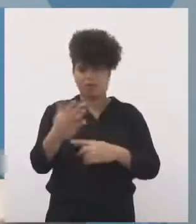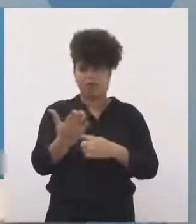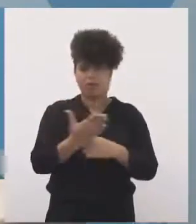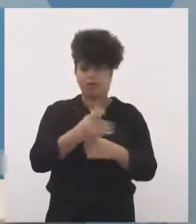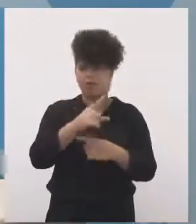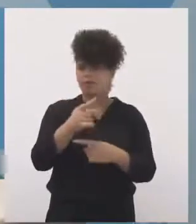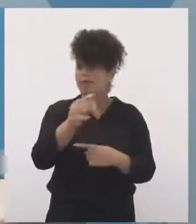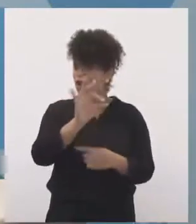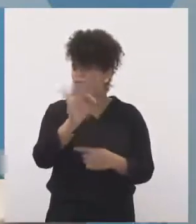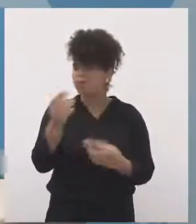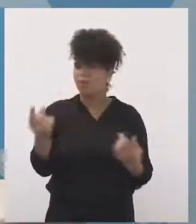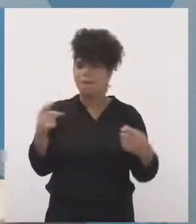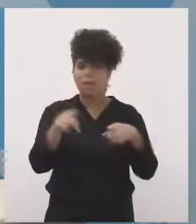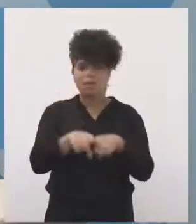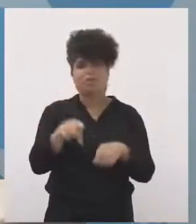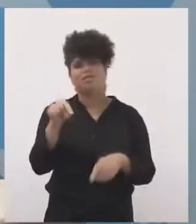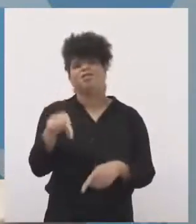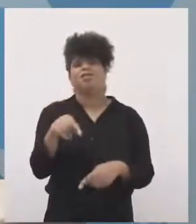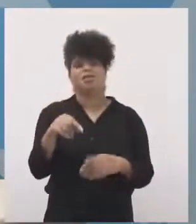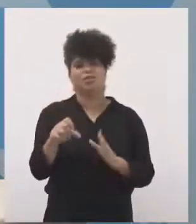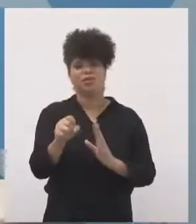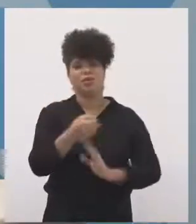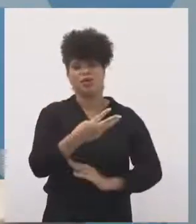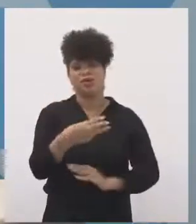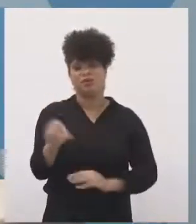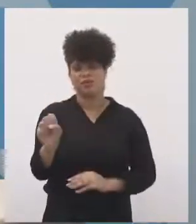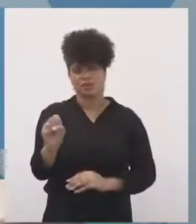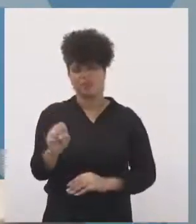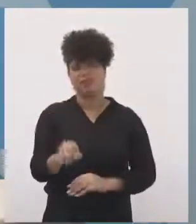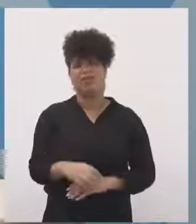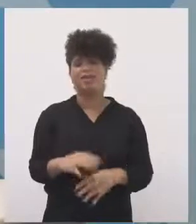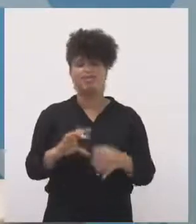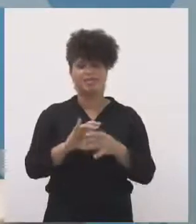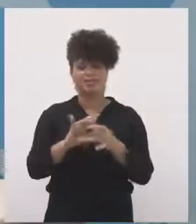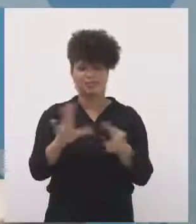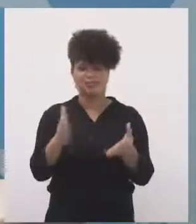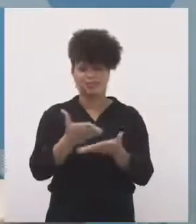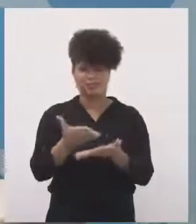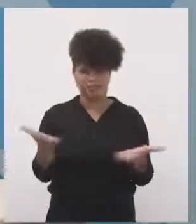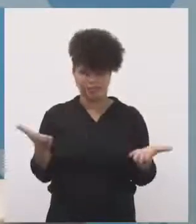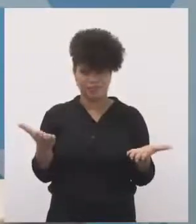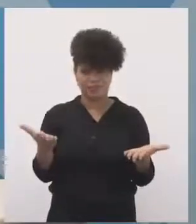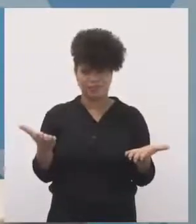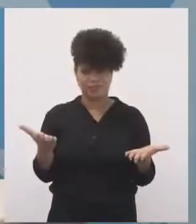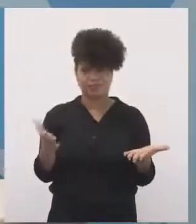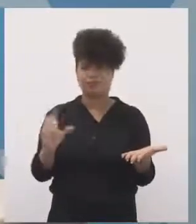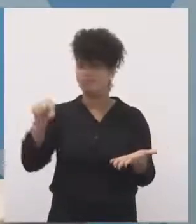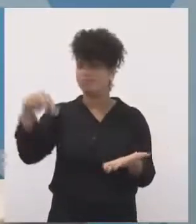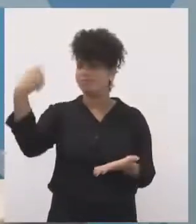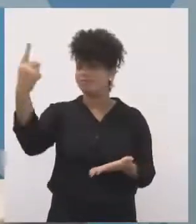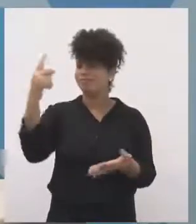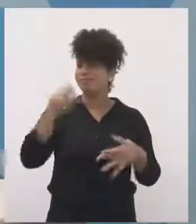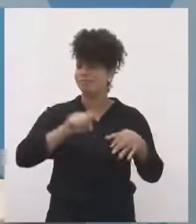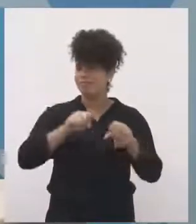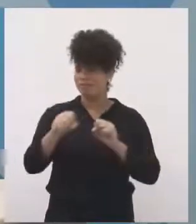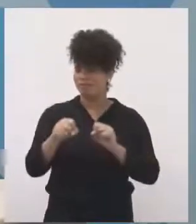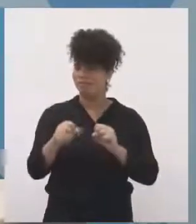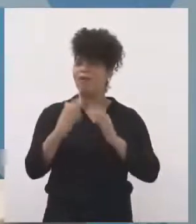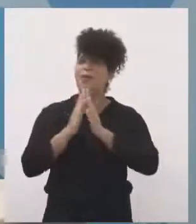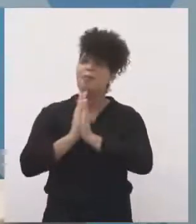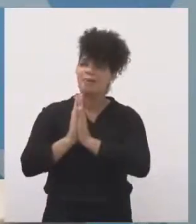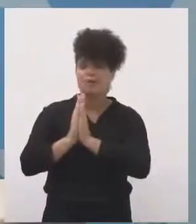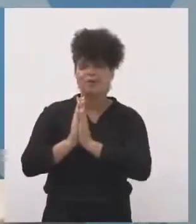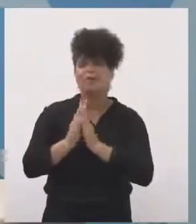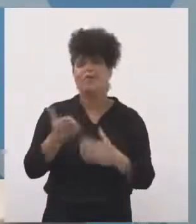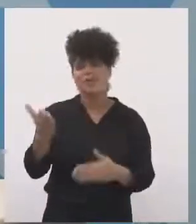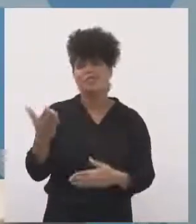você é uma parceirona nossa, e a gente deixa aqui aberto para próxima formação, Carla. Já estou pedindo a